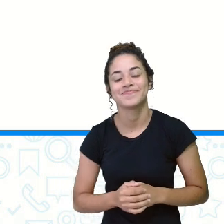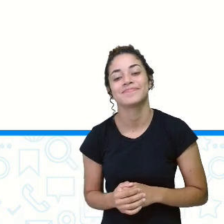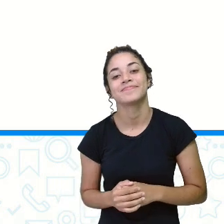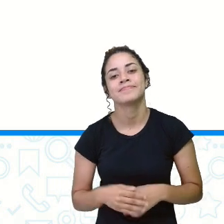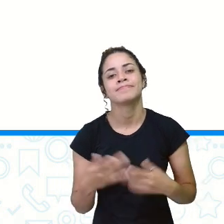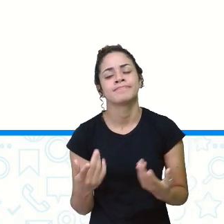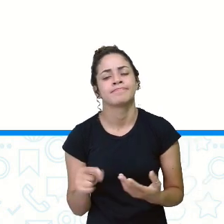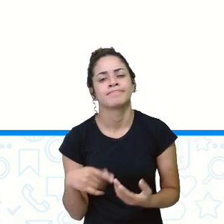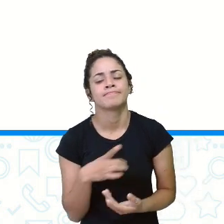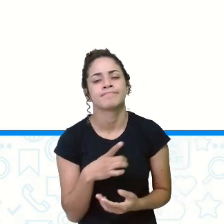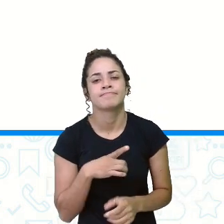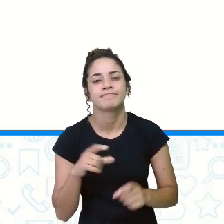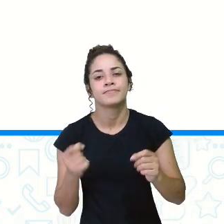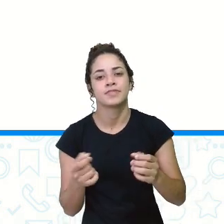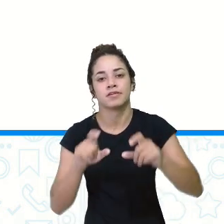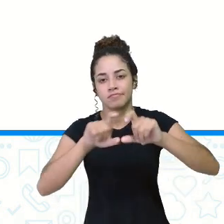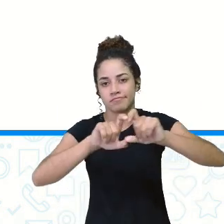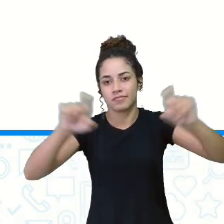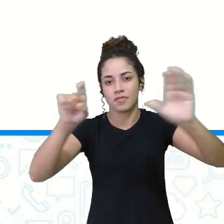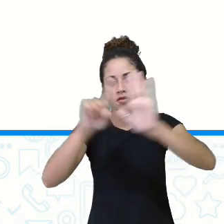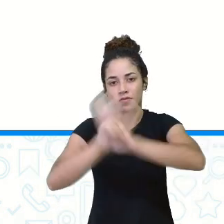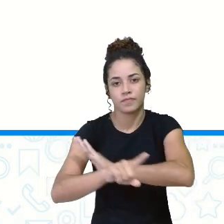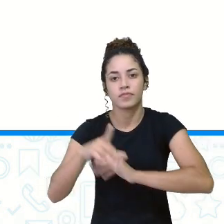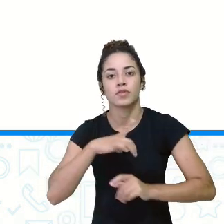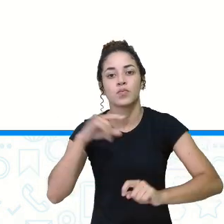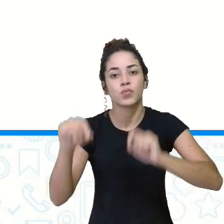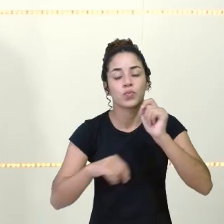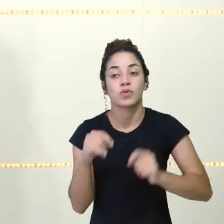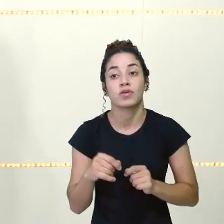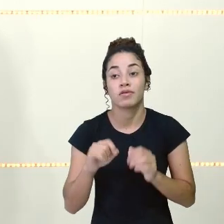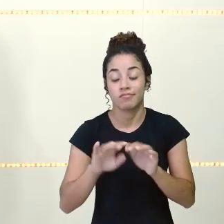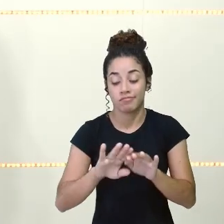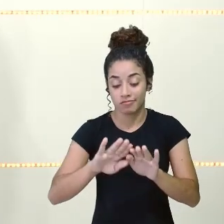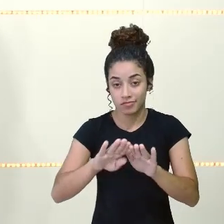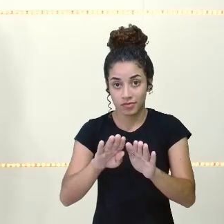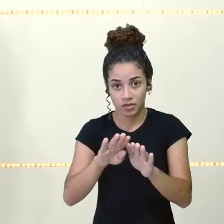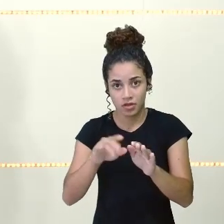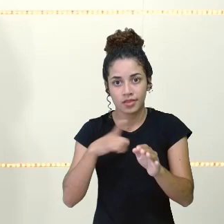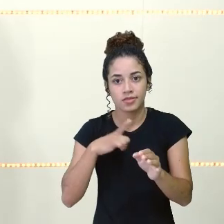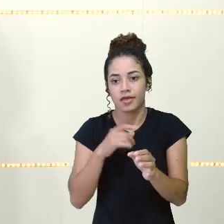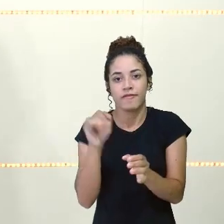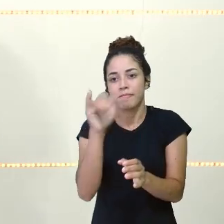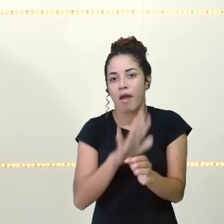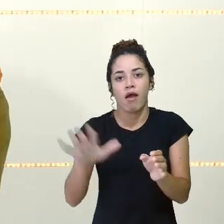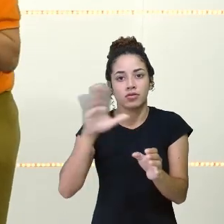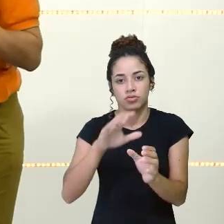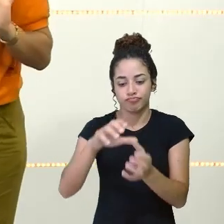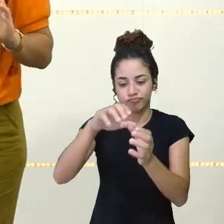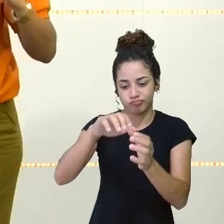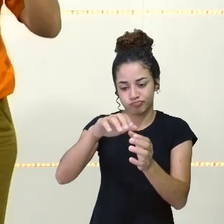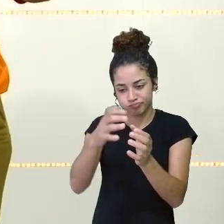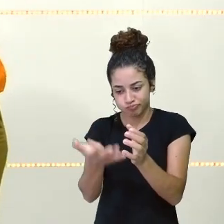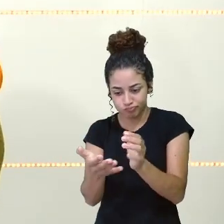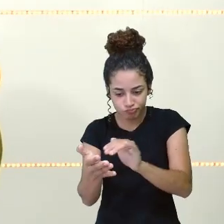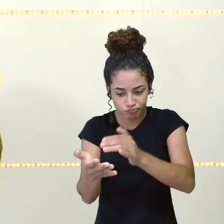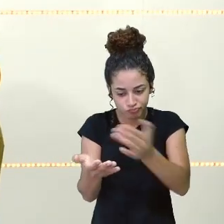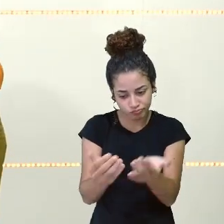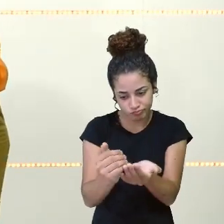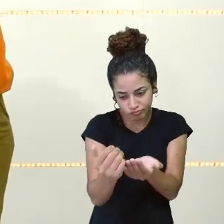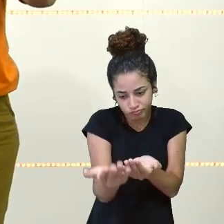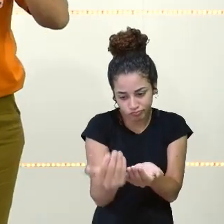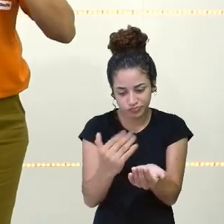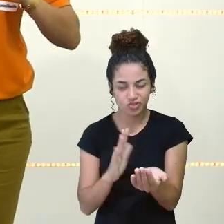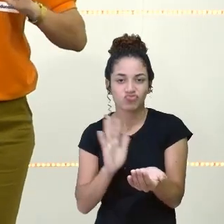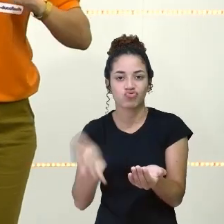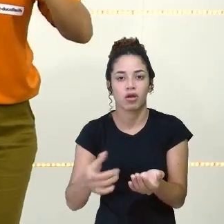O que eu tenho aqui na questão é a planificação delas. A gente já trabalhou